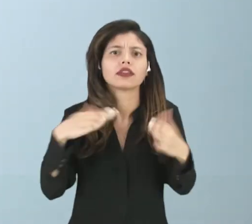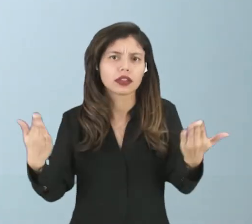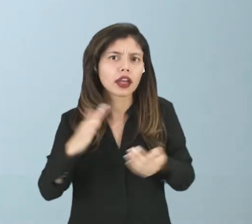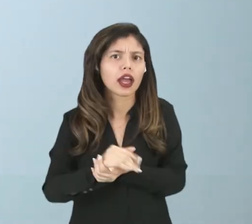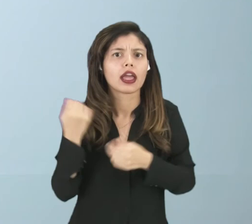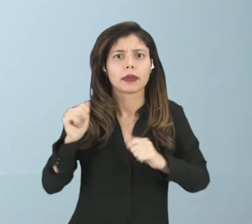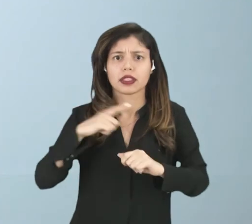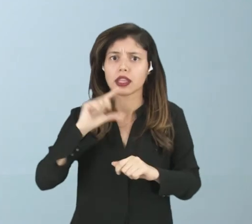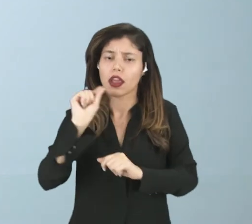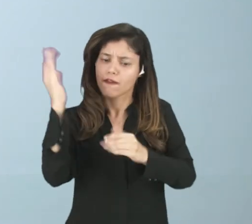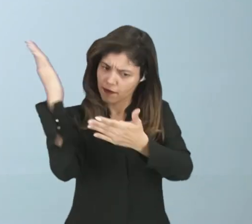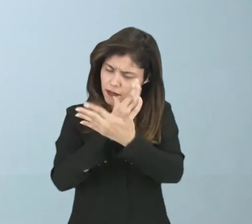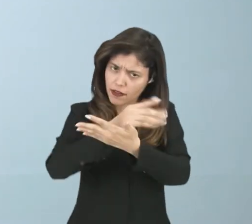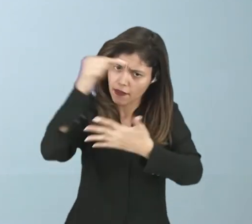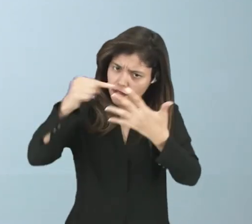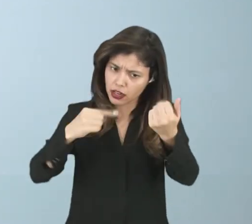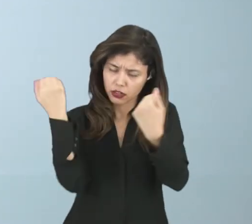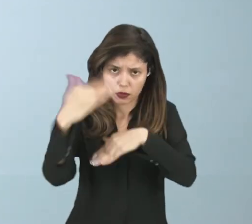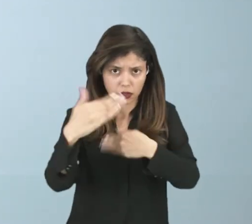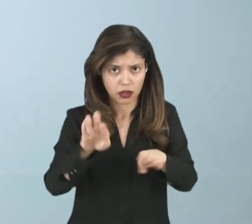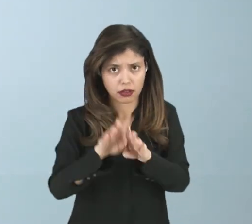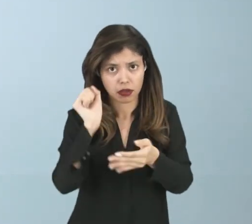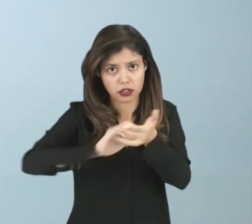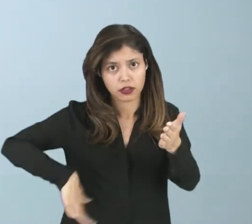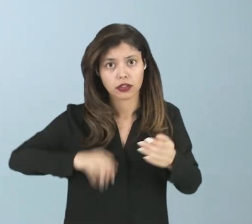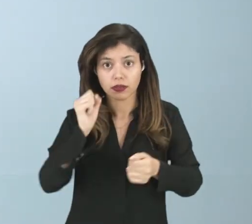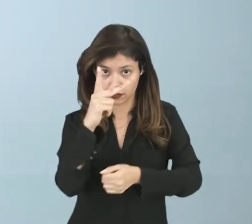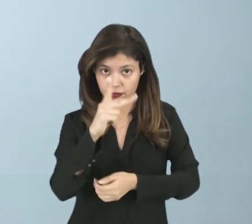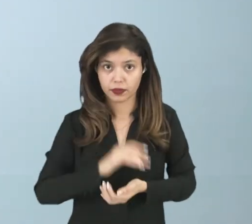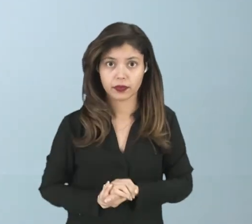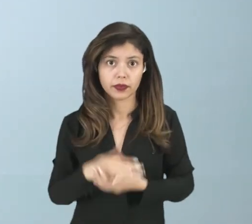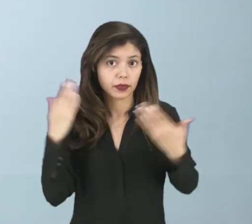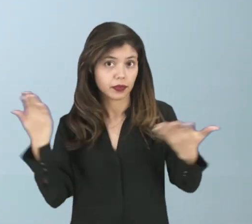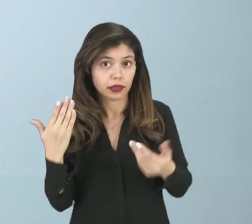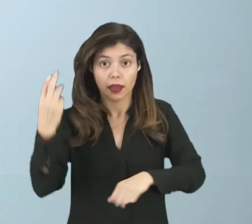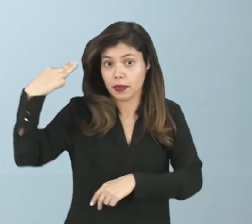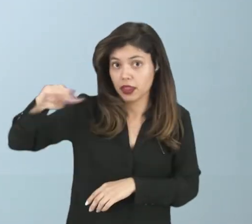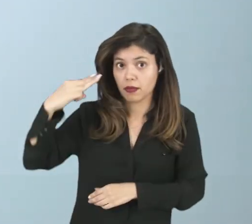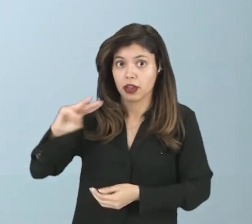suas dificuldades. E você tem que fazer vários simulados e vários exercícios,